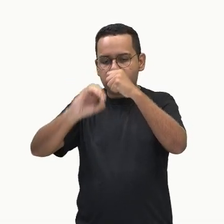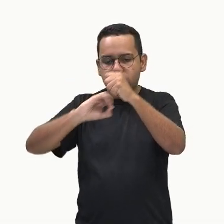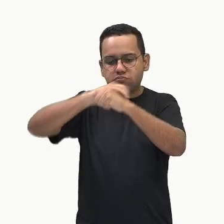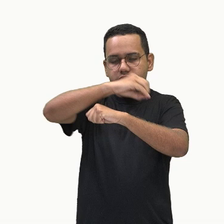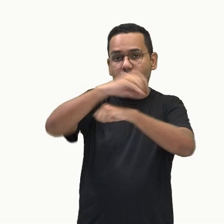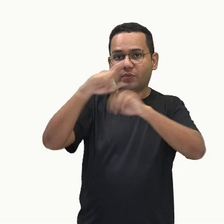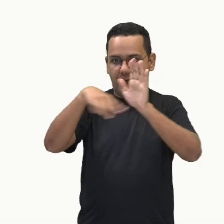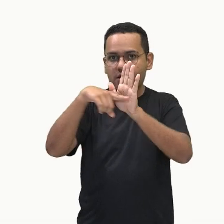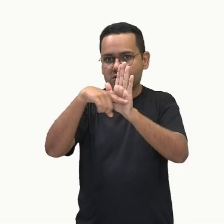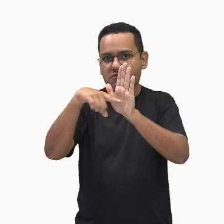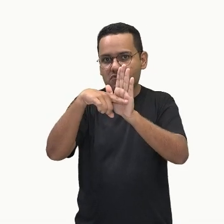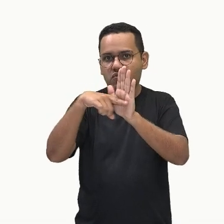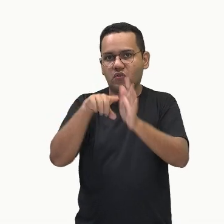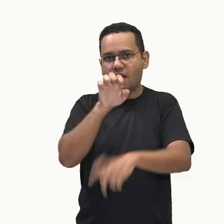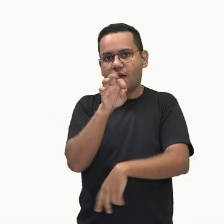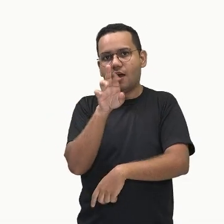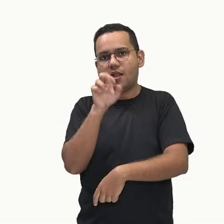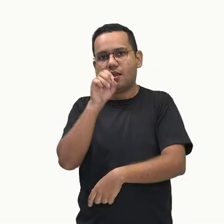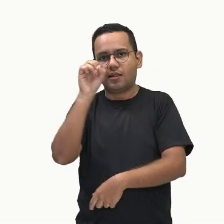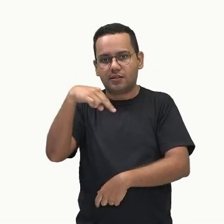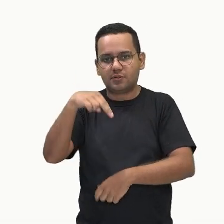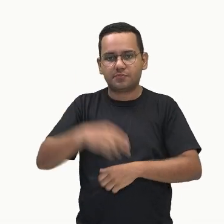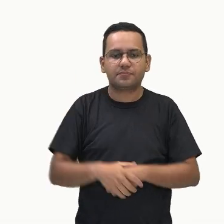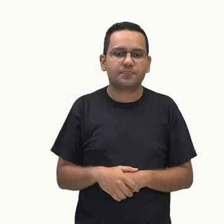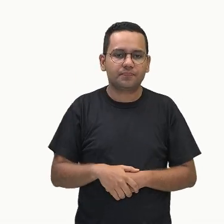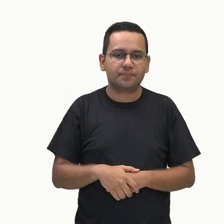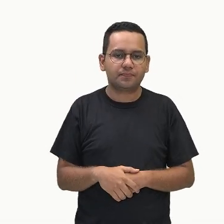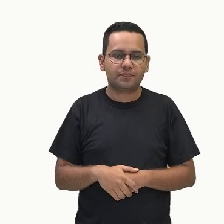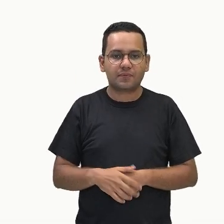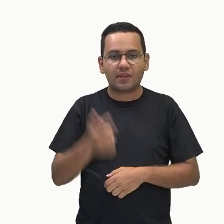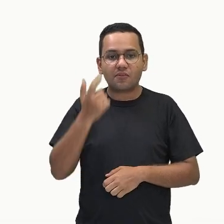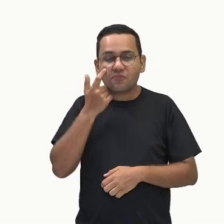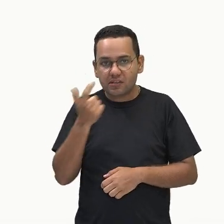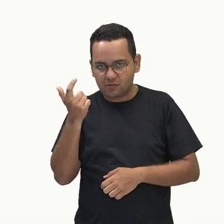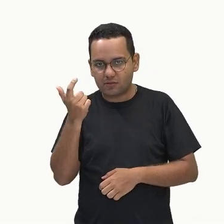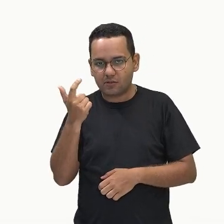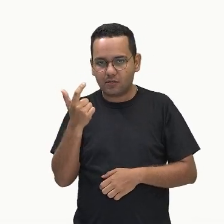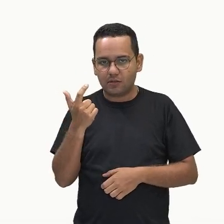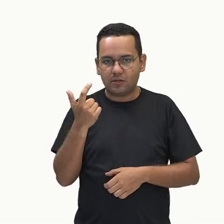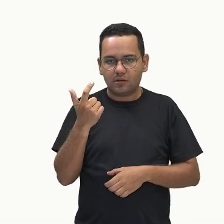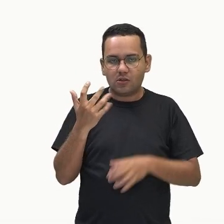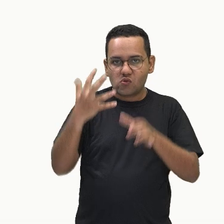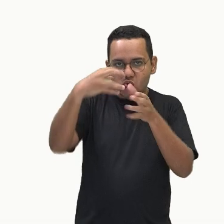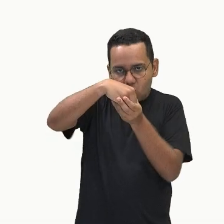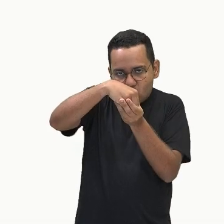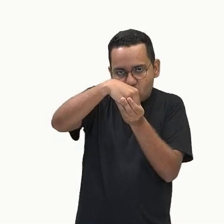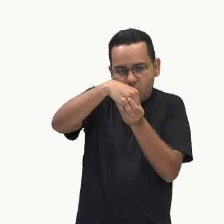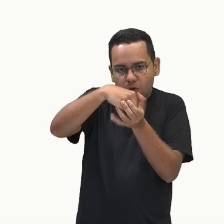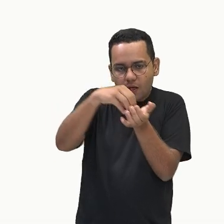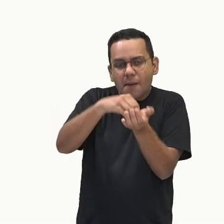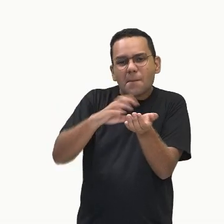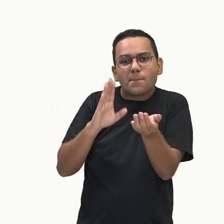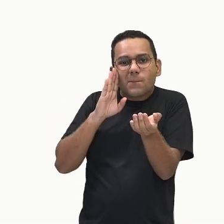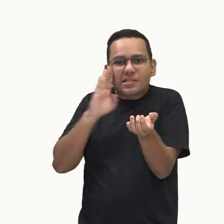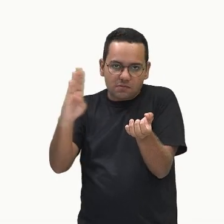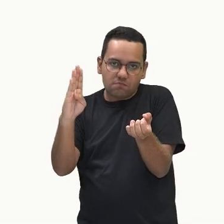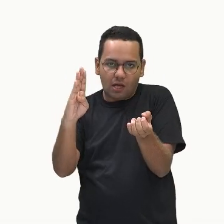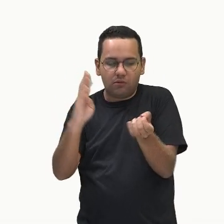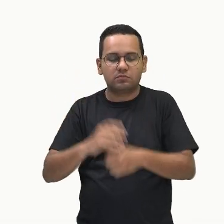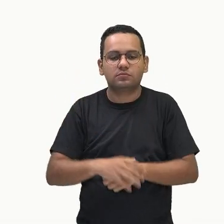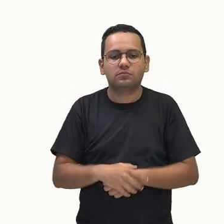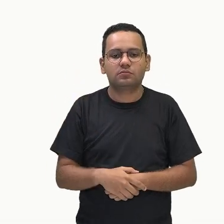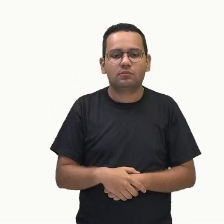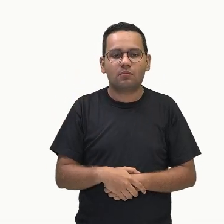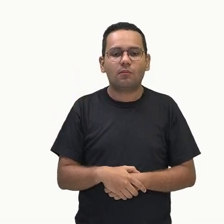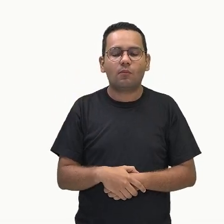negativa. Então, o núcleo é a nossa região central. E como o átomo